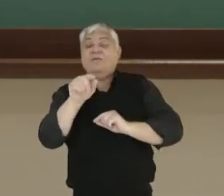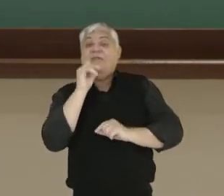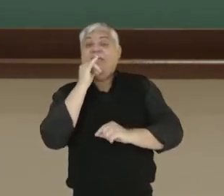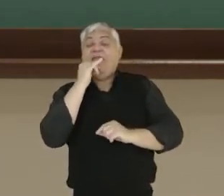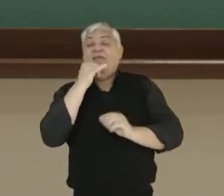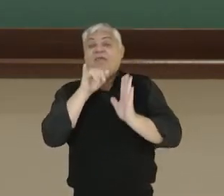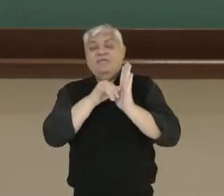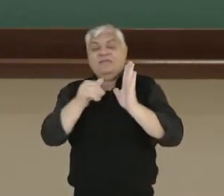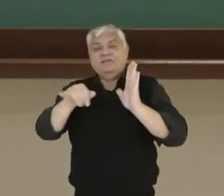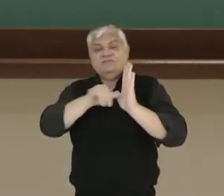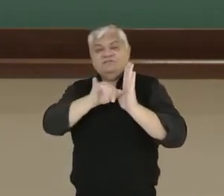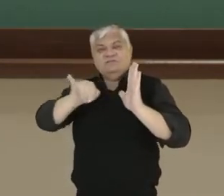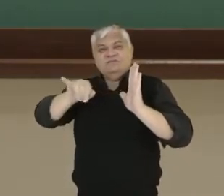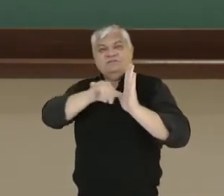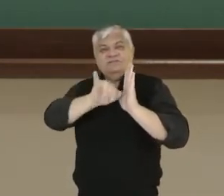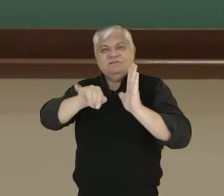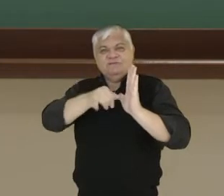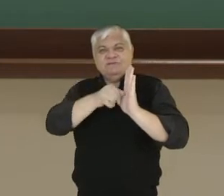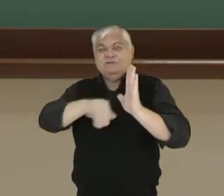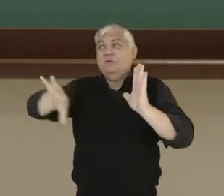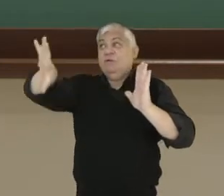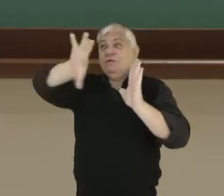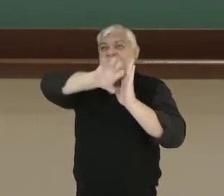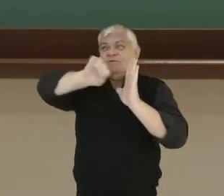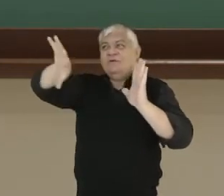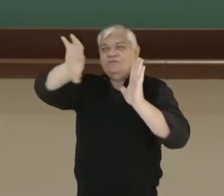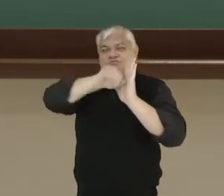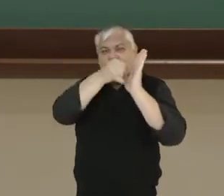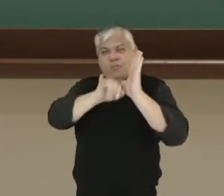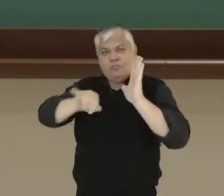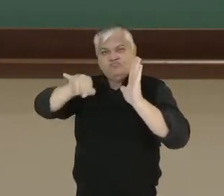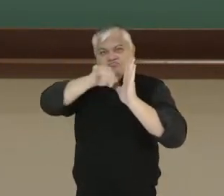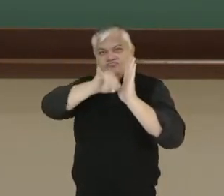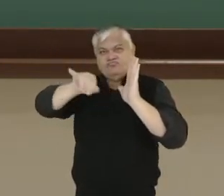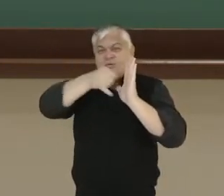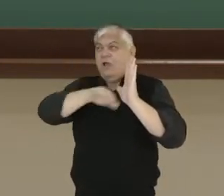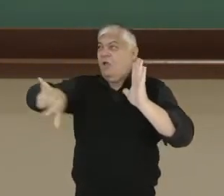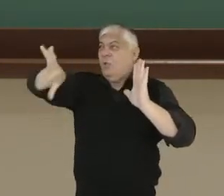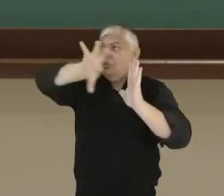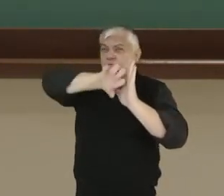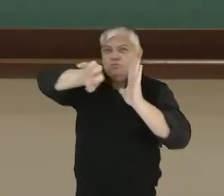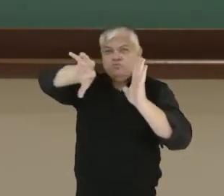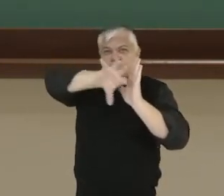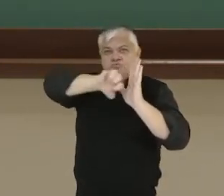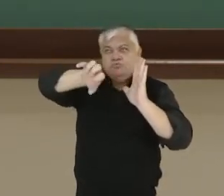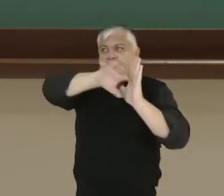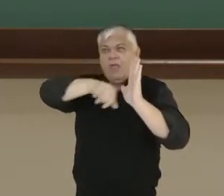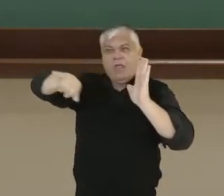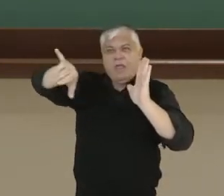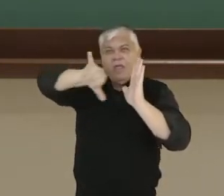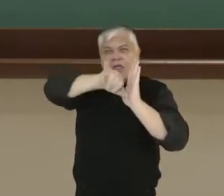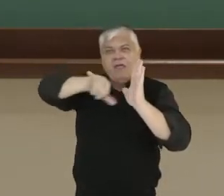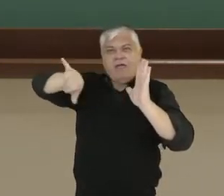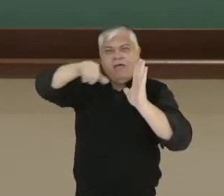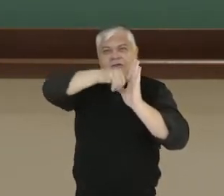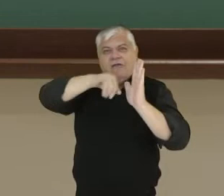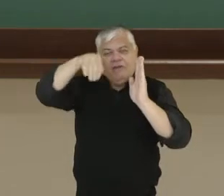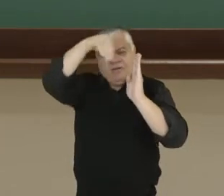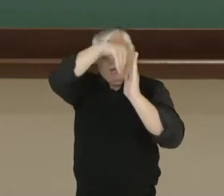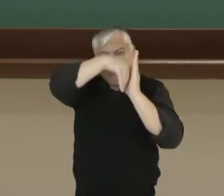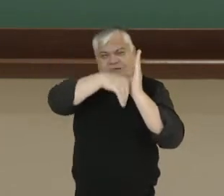energia. Então, eu estou recebendo uma quantidade de energia, de grosso modo, estou recebendo a quantidade de energia, uma parte dessa energia